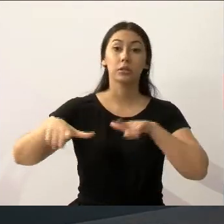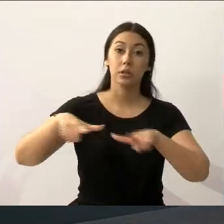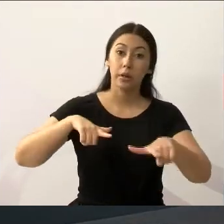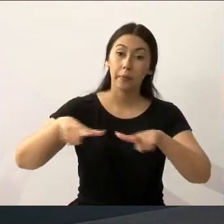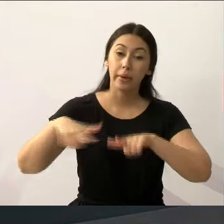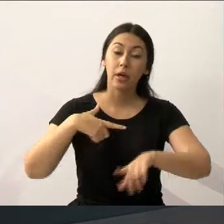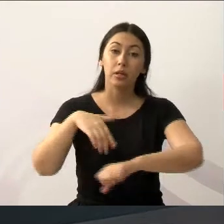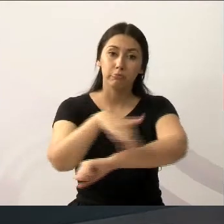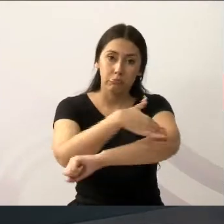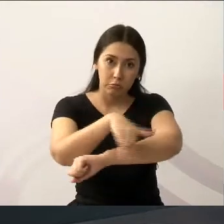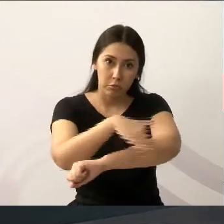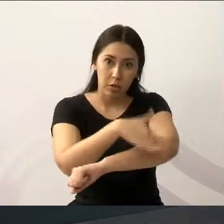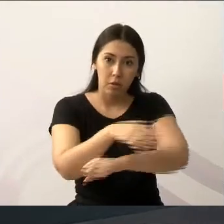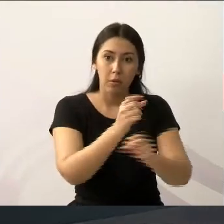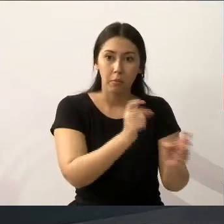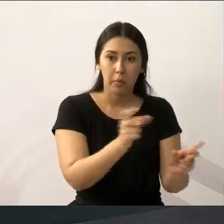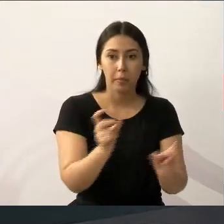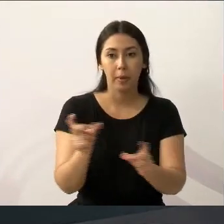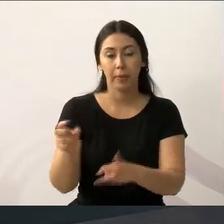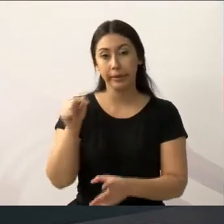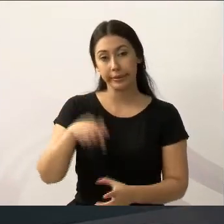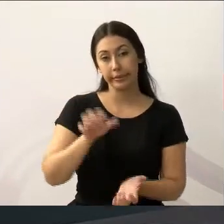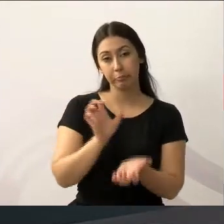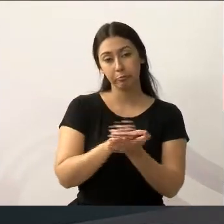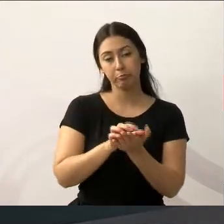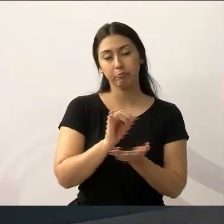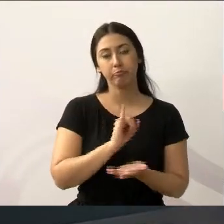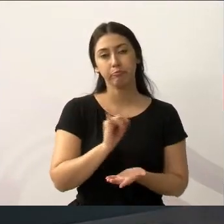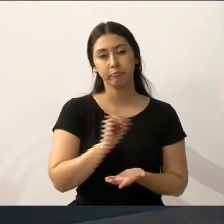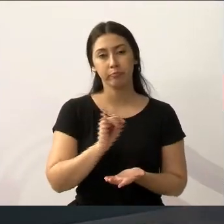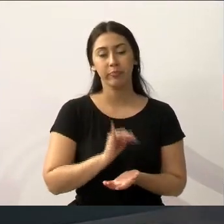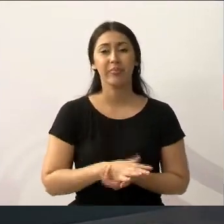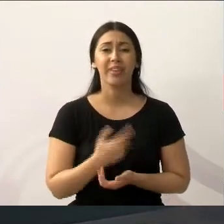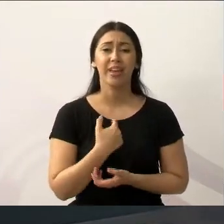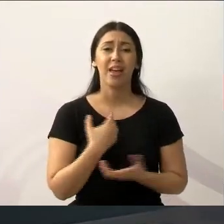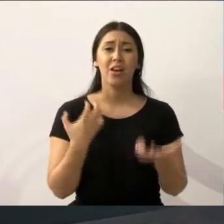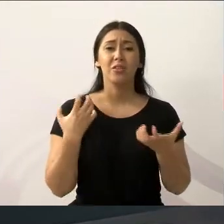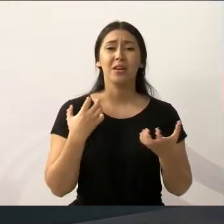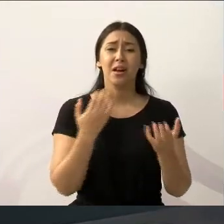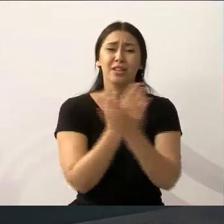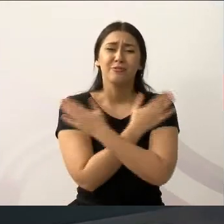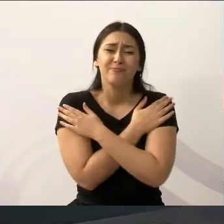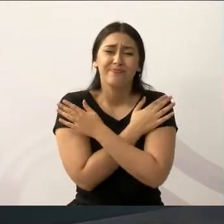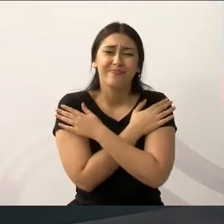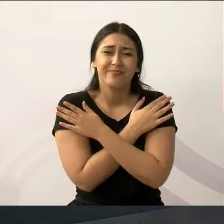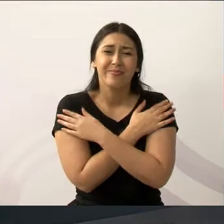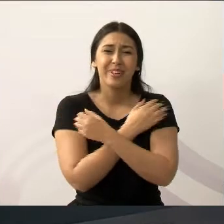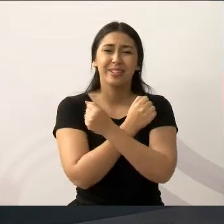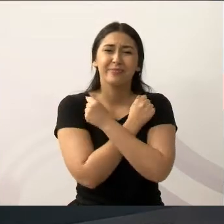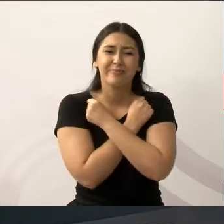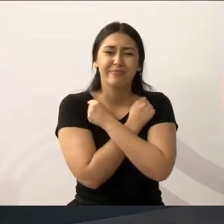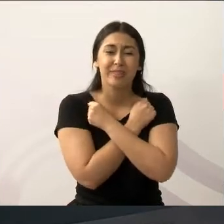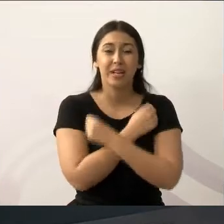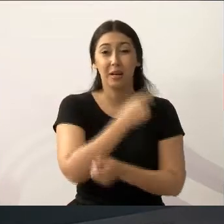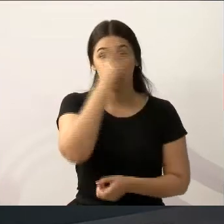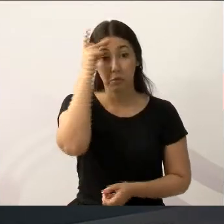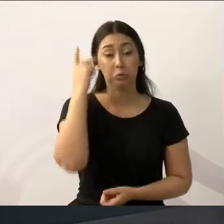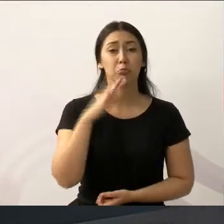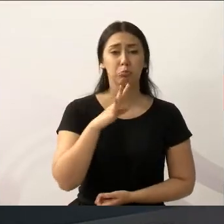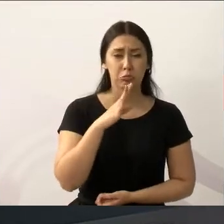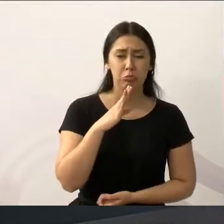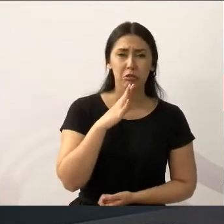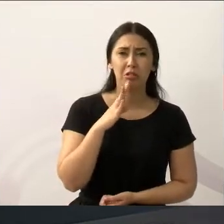atividade de ambulante na nossa cidade, né? Eu quero mandar um abraço aqui para uma série deles que eu conheço,